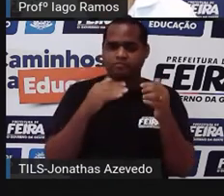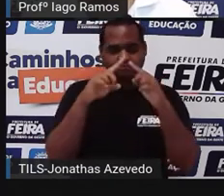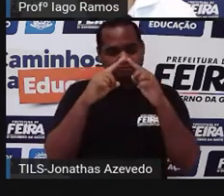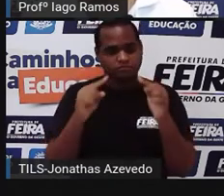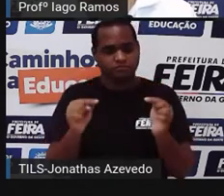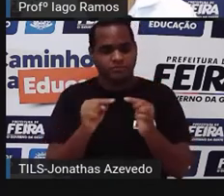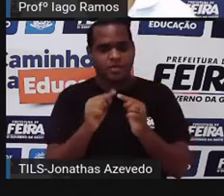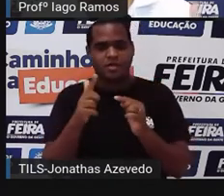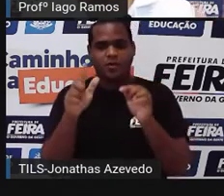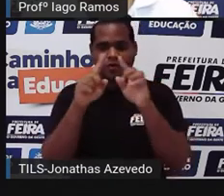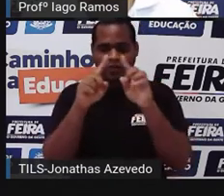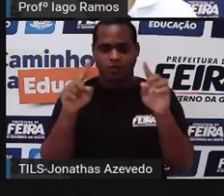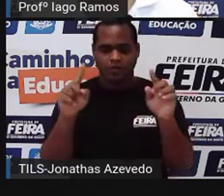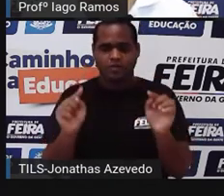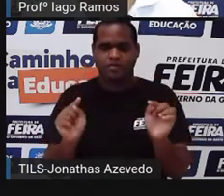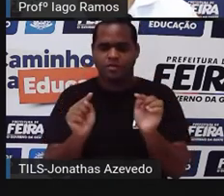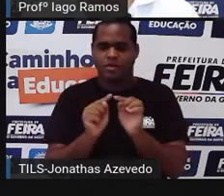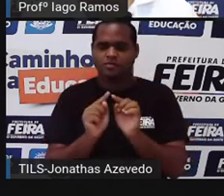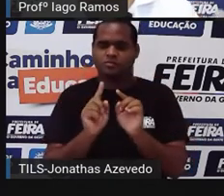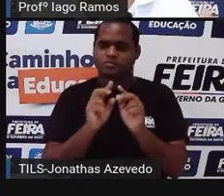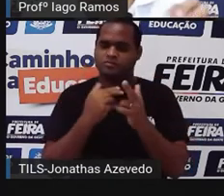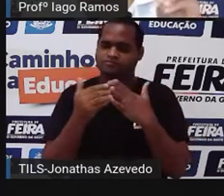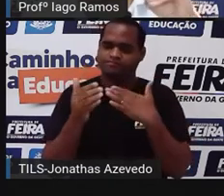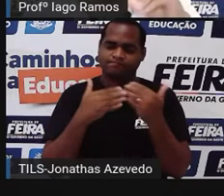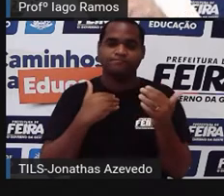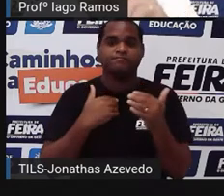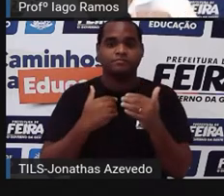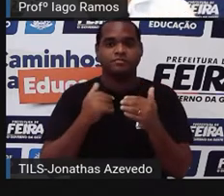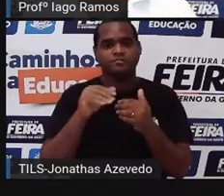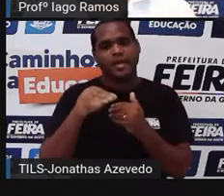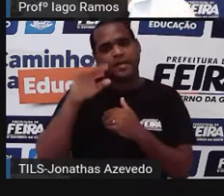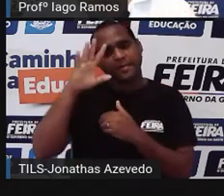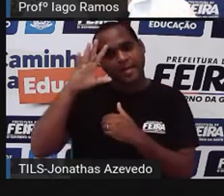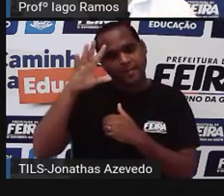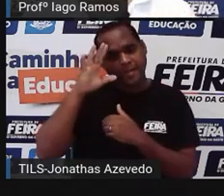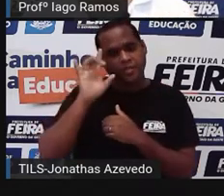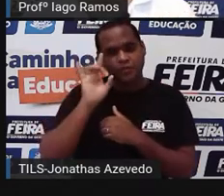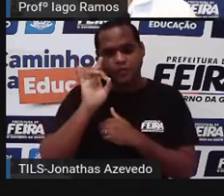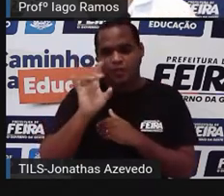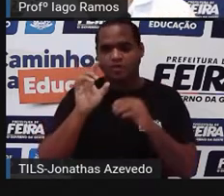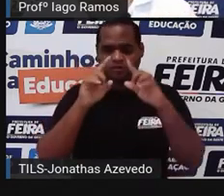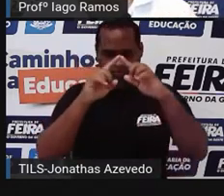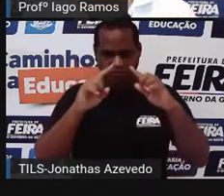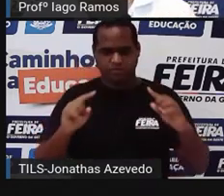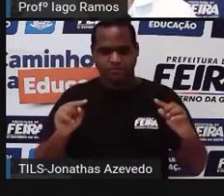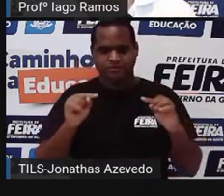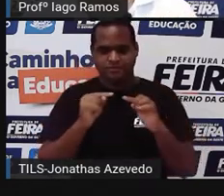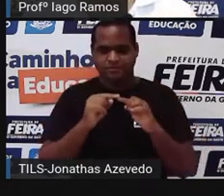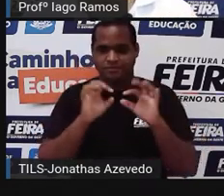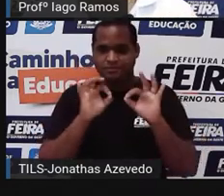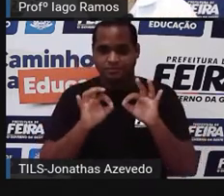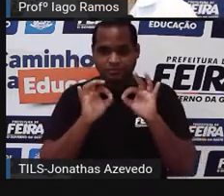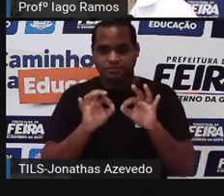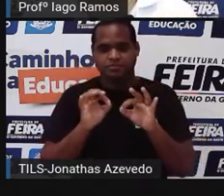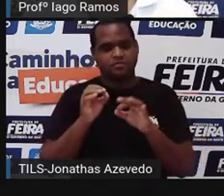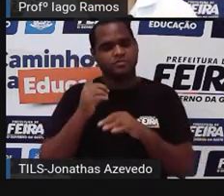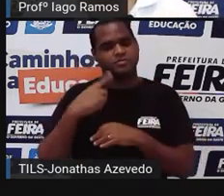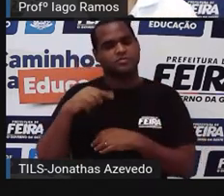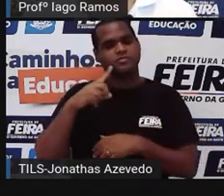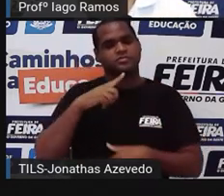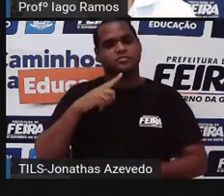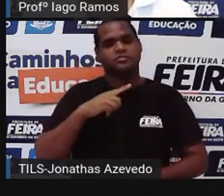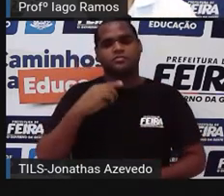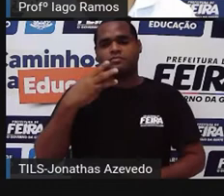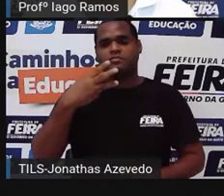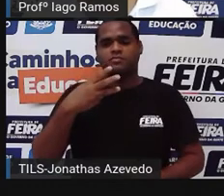triângulo quadriláteros E por aí vai mas só nos triângulos certo a gente tem